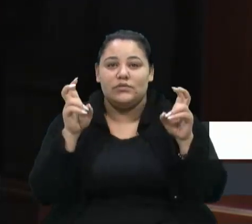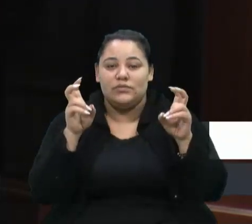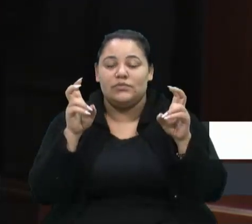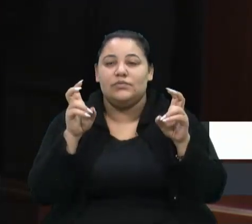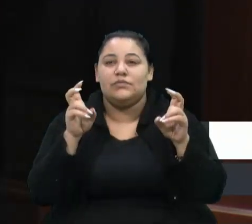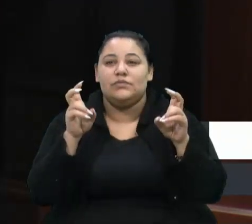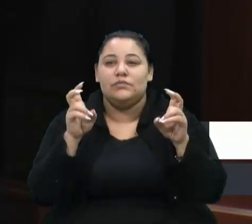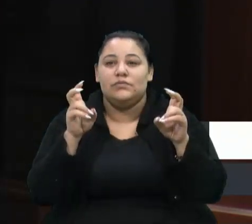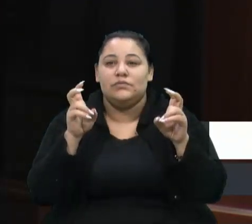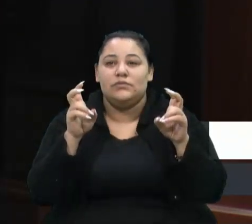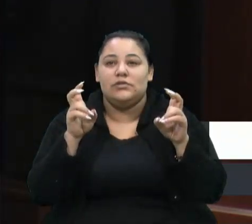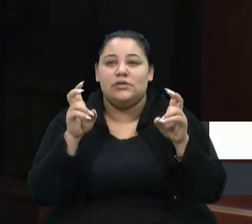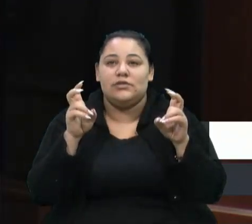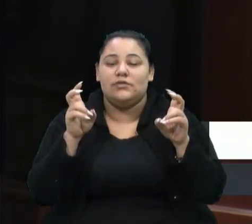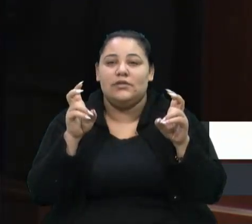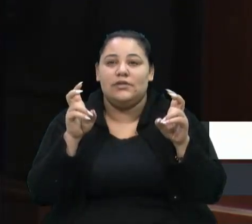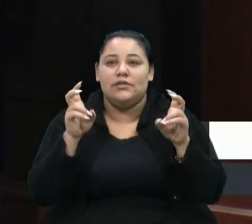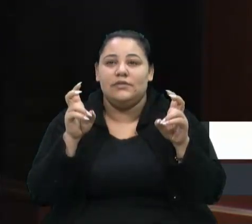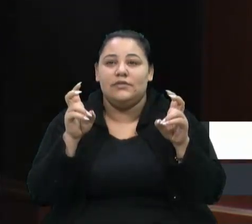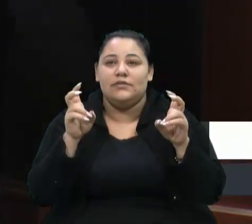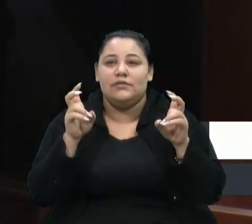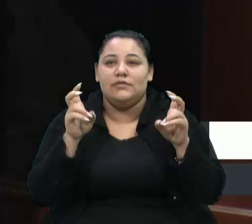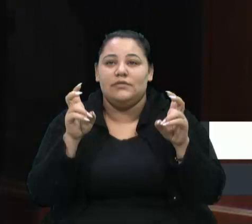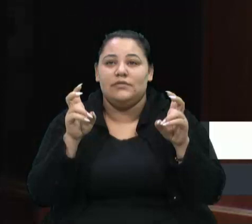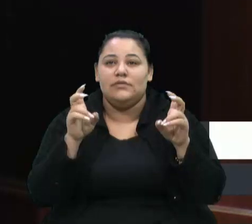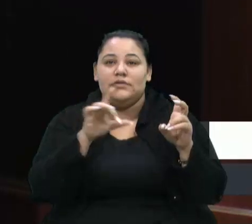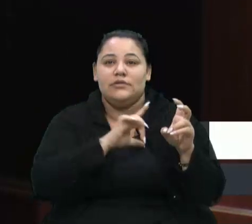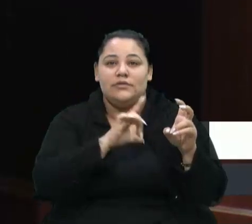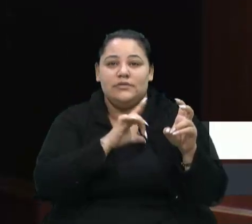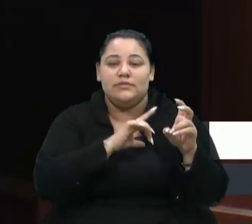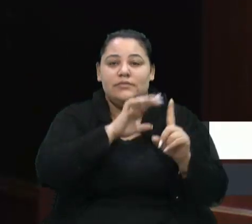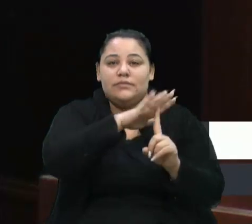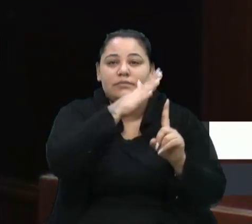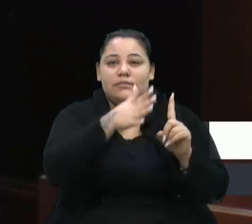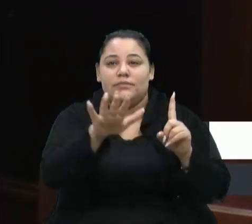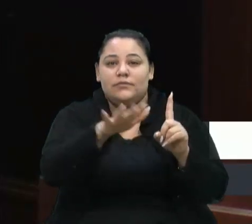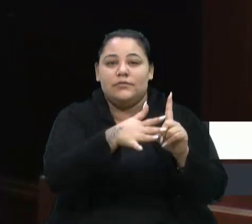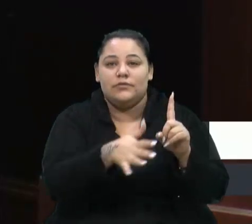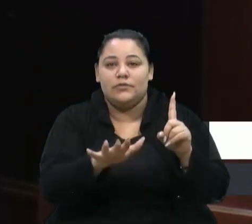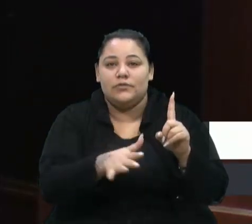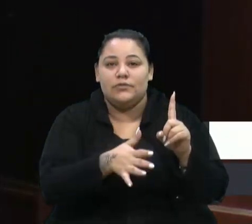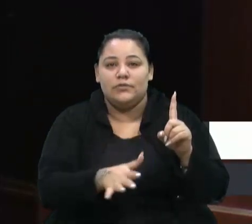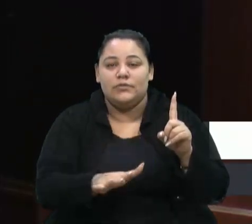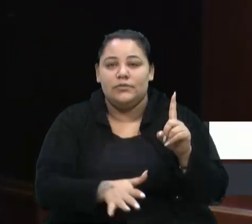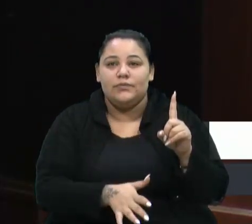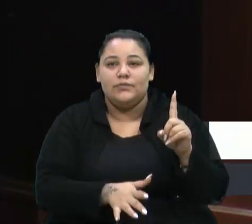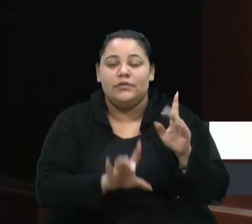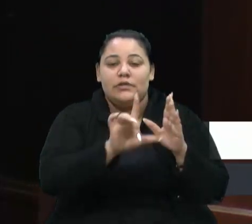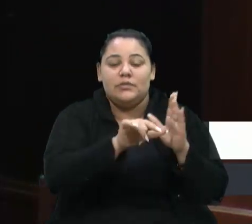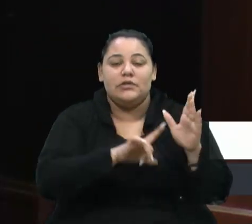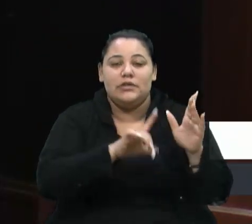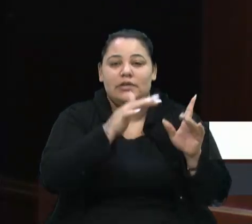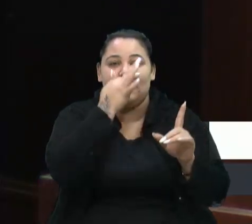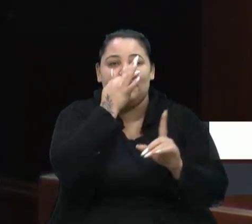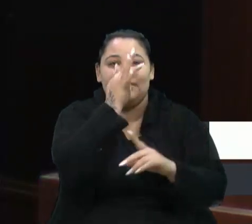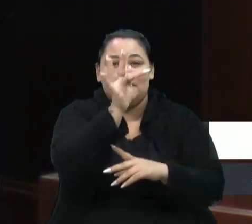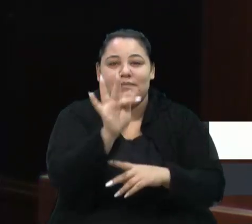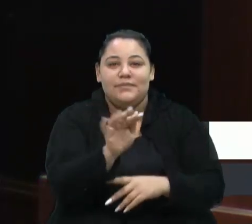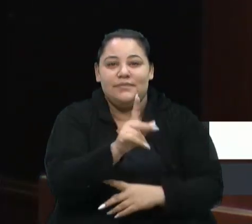gente tem a estação autônoma, né? Depois tem a primavera,